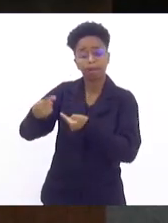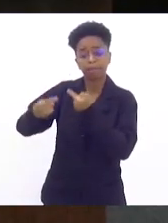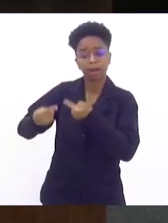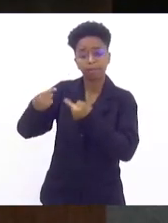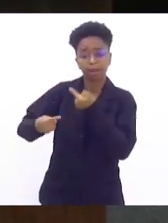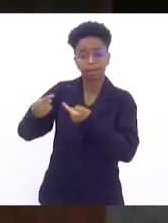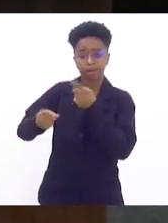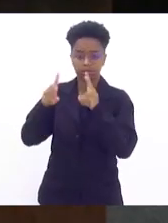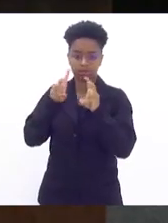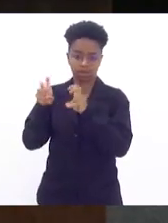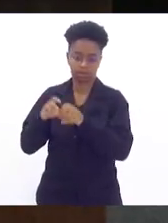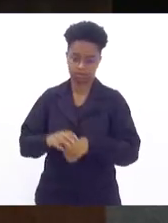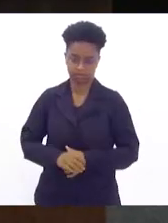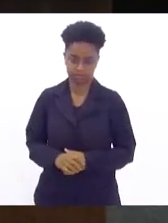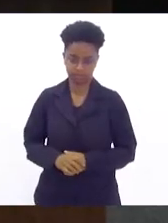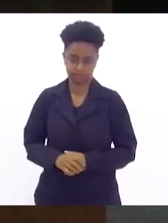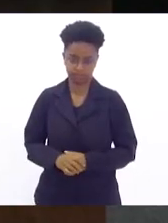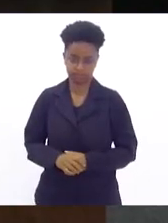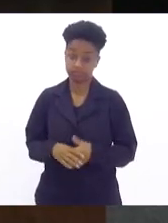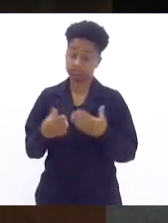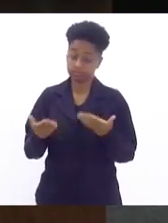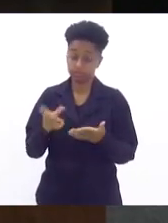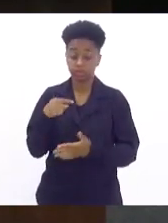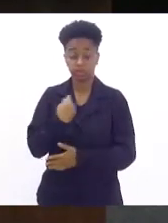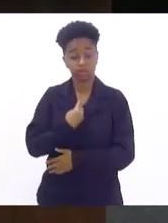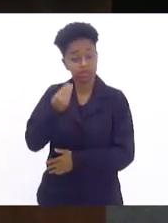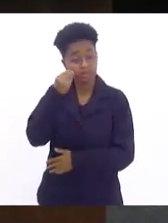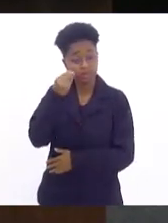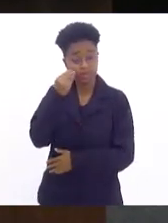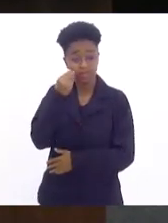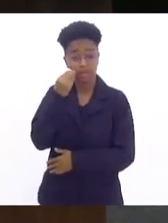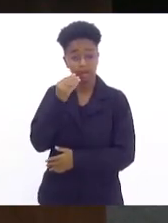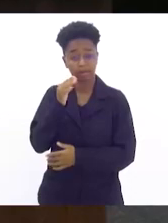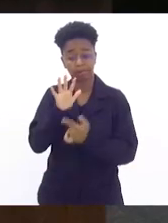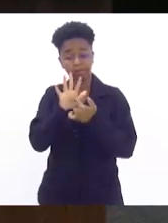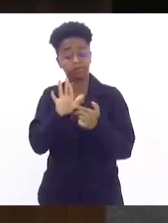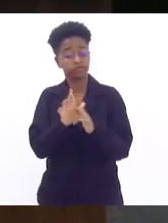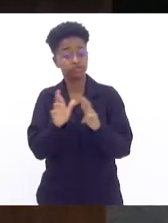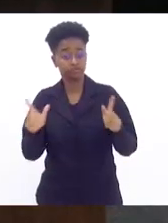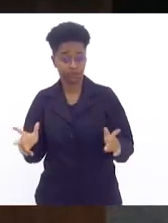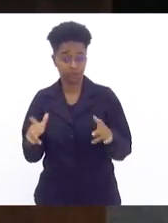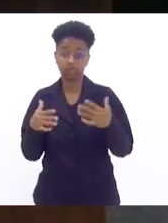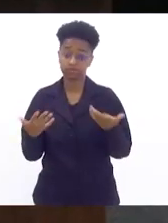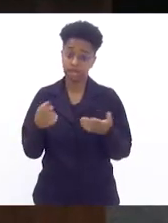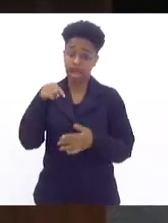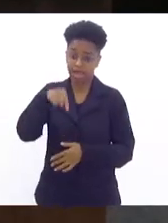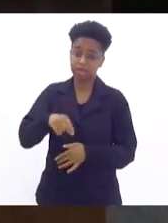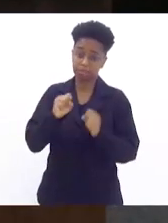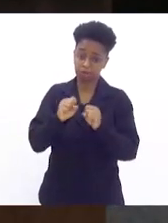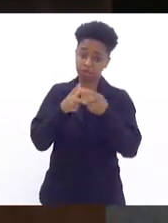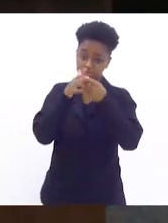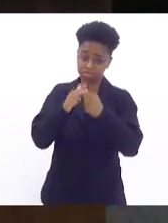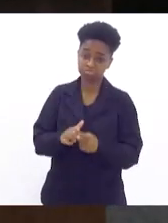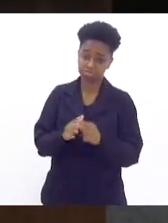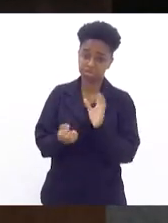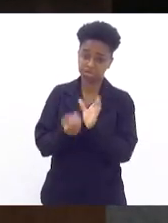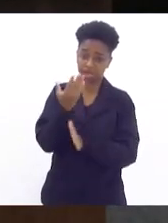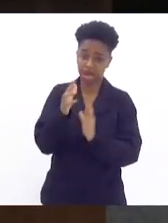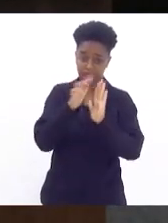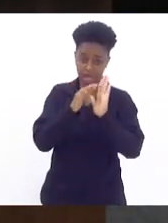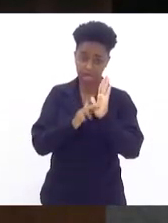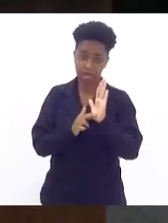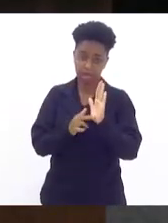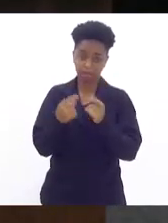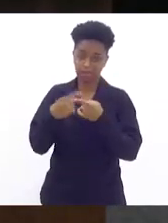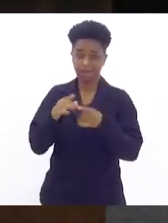repercutindo aquele tema e a gente tenta exatamente fazer essa diferença e o plenário pode aperfeiçoar para criar regras para